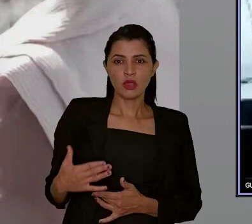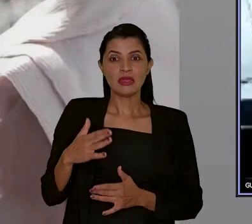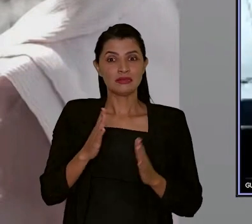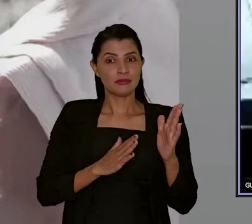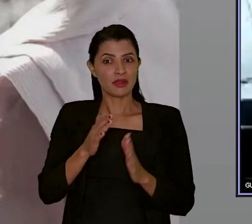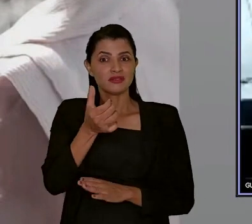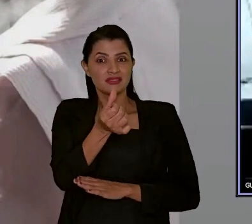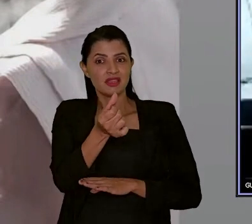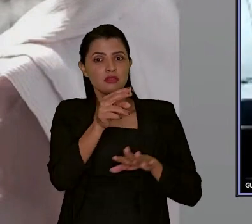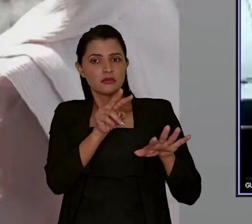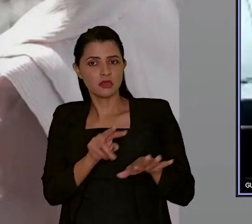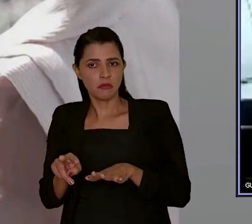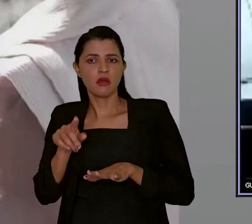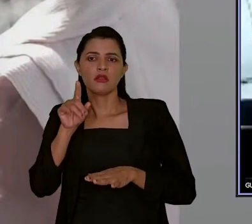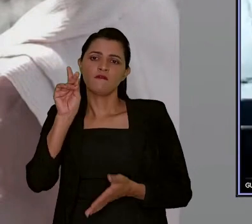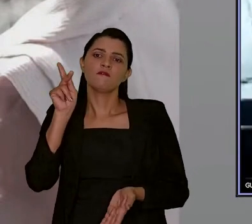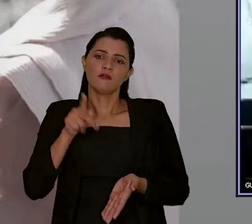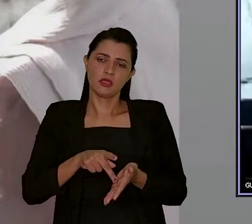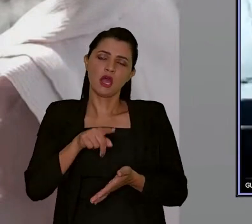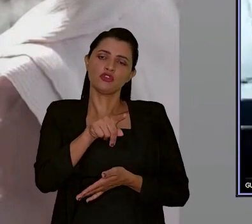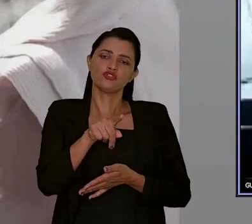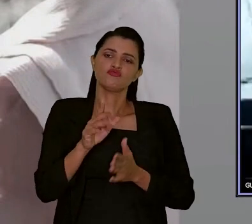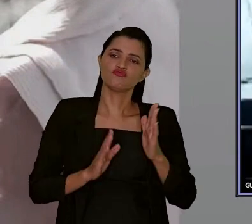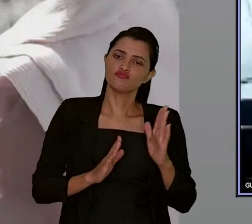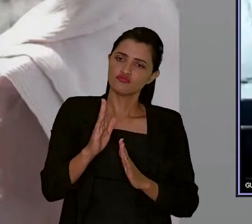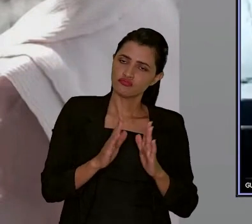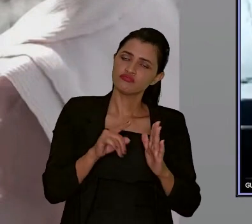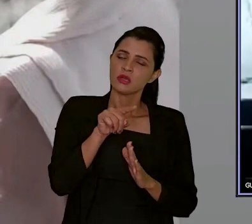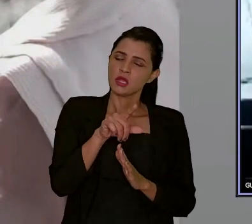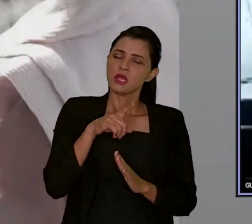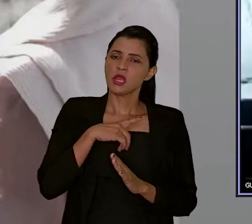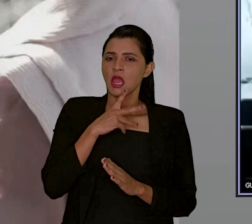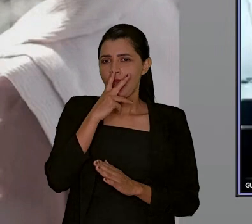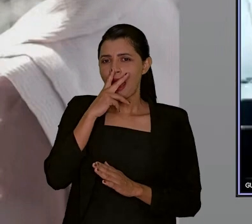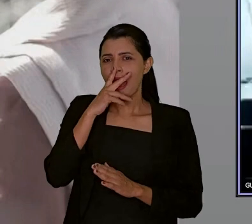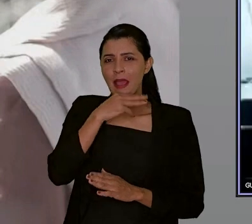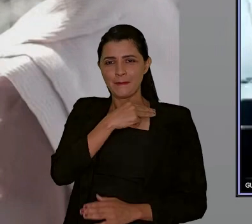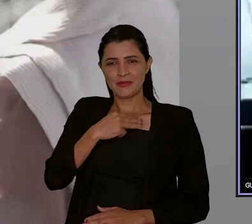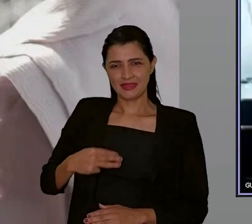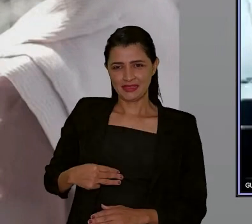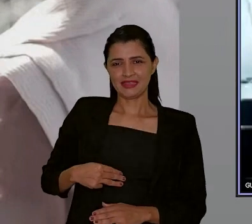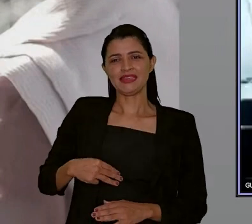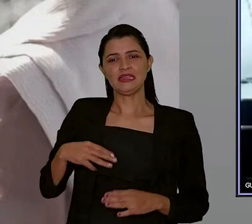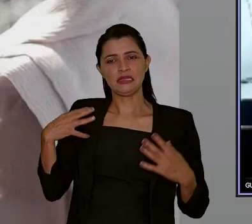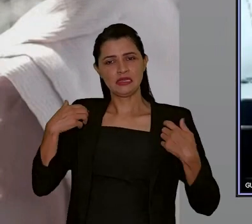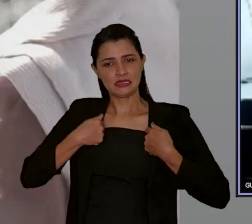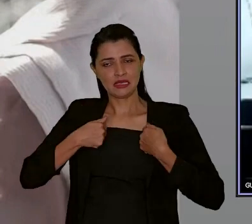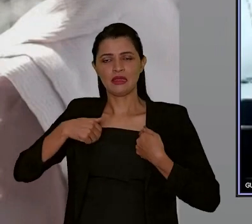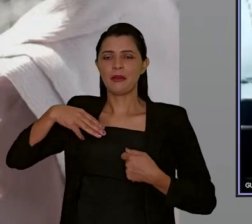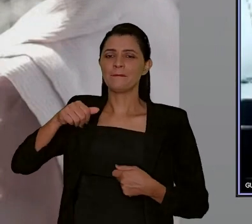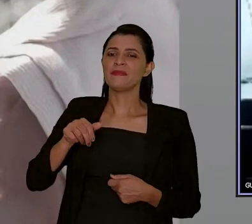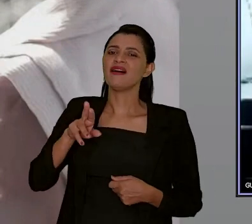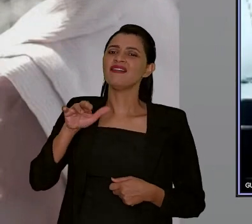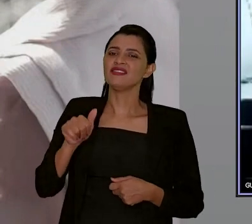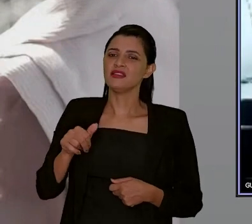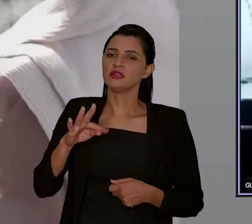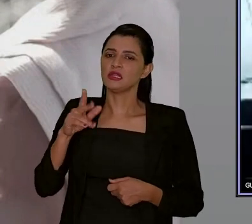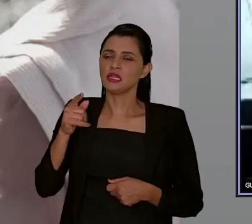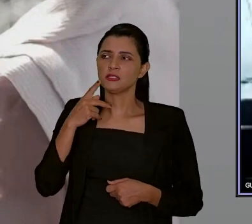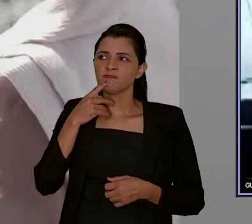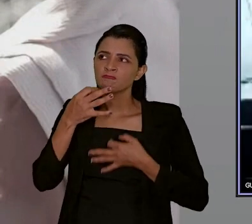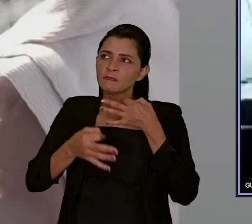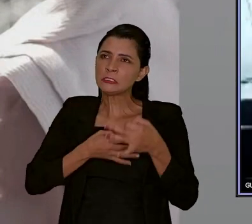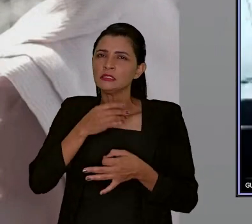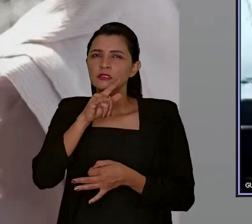prazo que, até, salvo engano, a ministra Maria Tereza também fez um comentário, se nós computarmos os prazos de